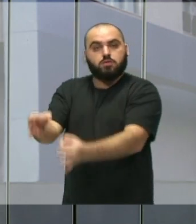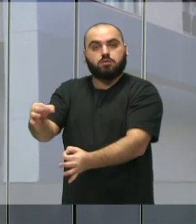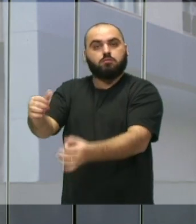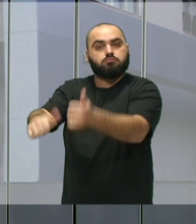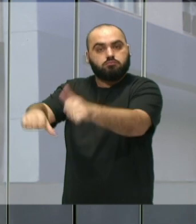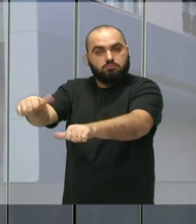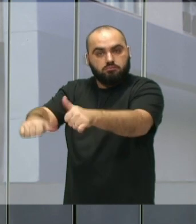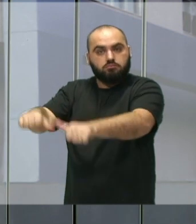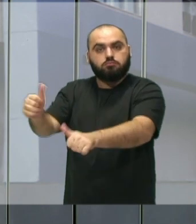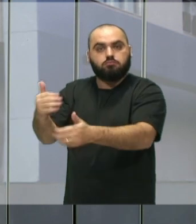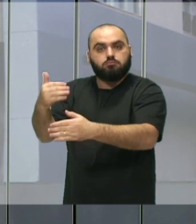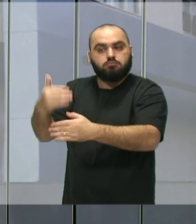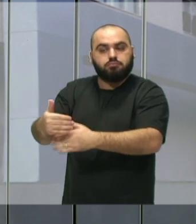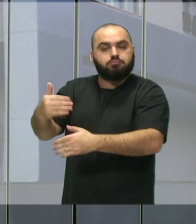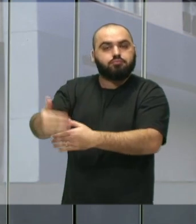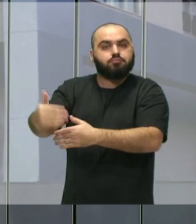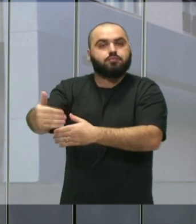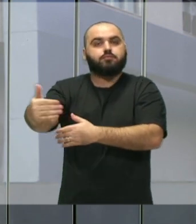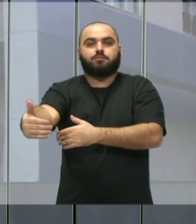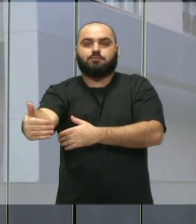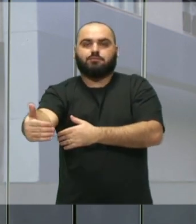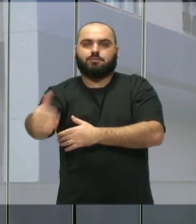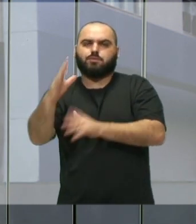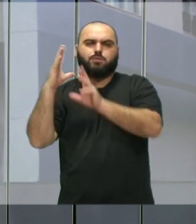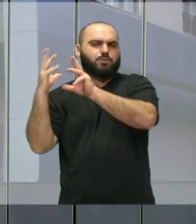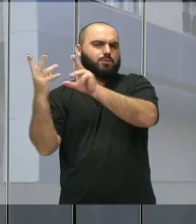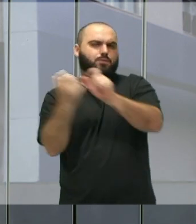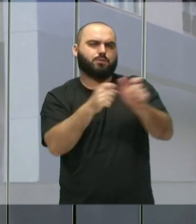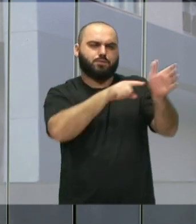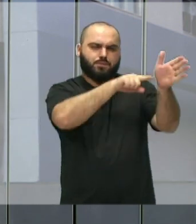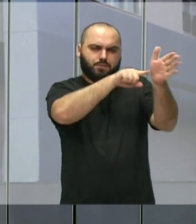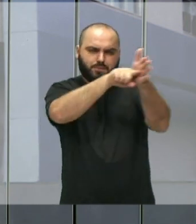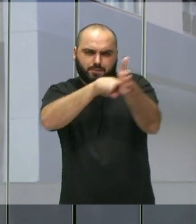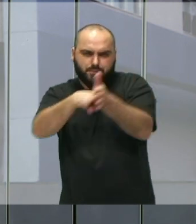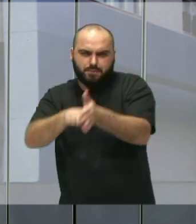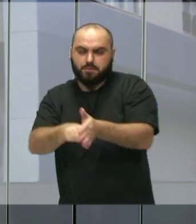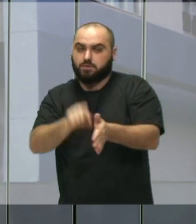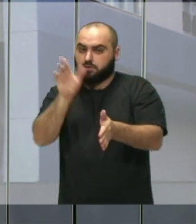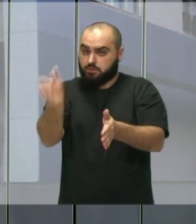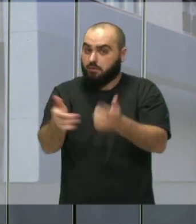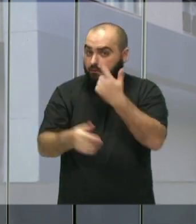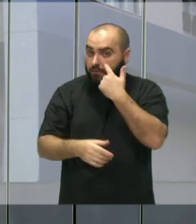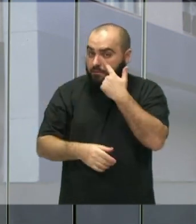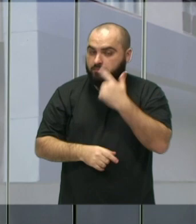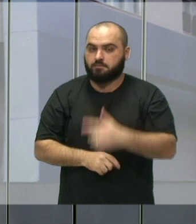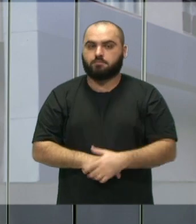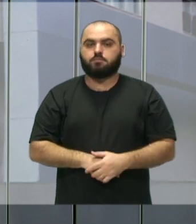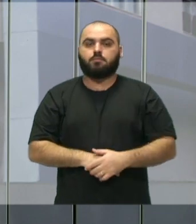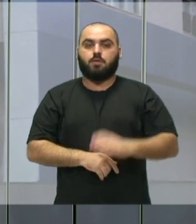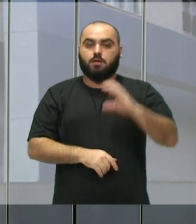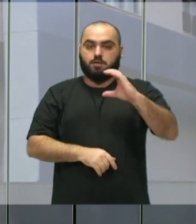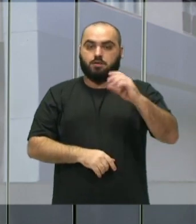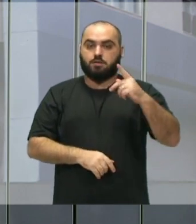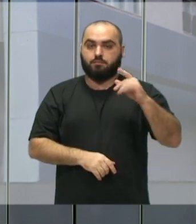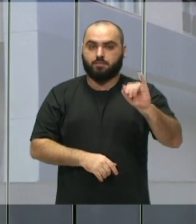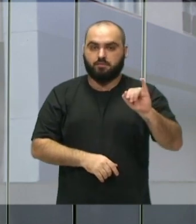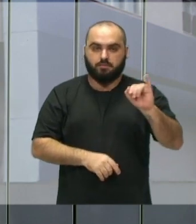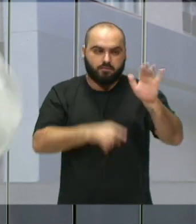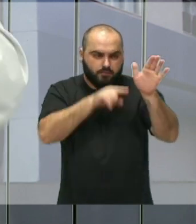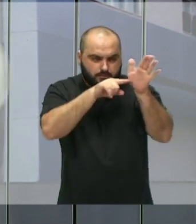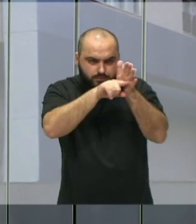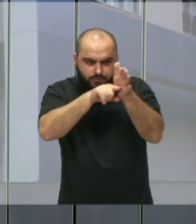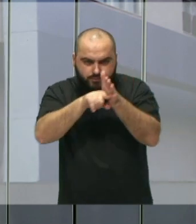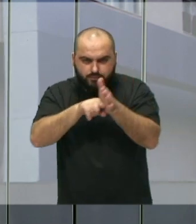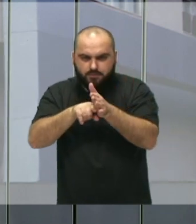vocês deem prosseguimento em tudo que foi apurado aqui. Veja bem, a CPI apurou